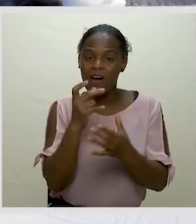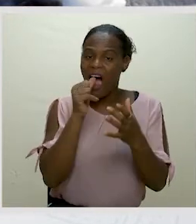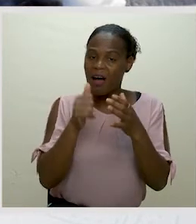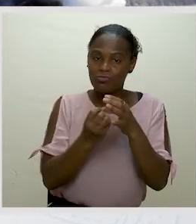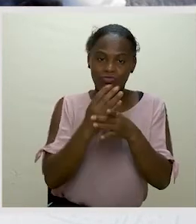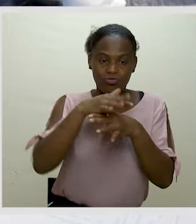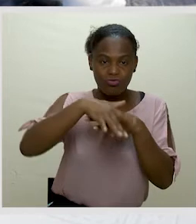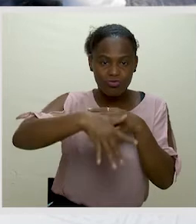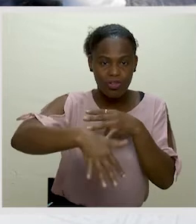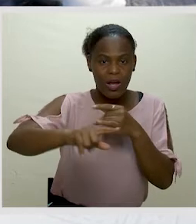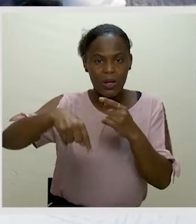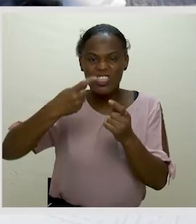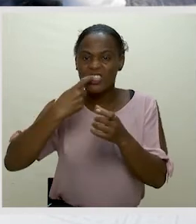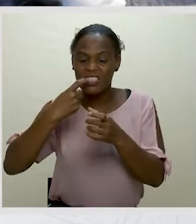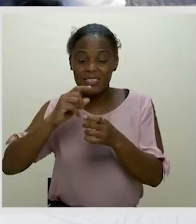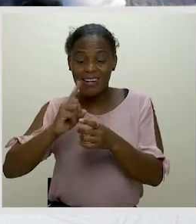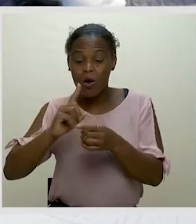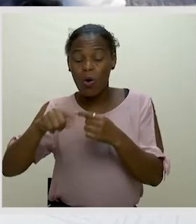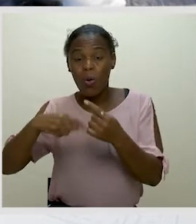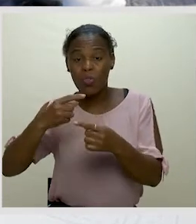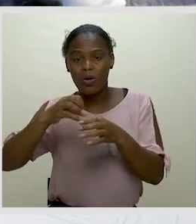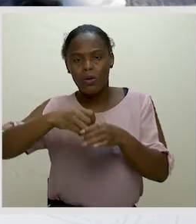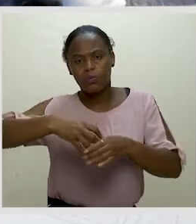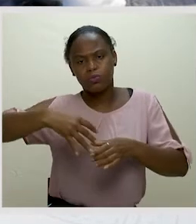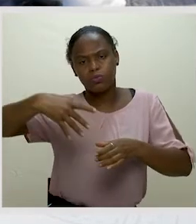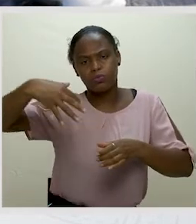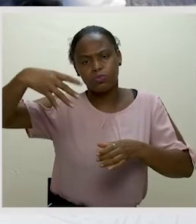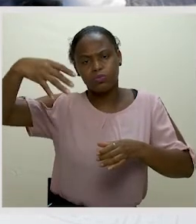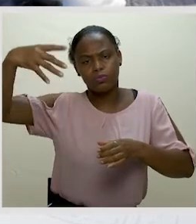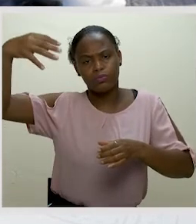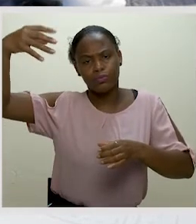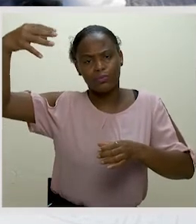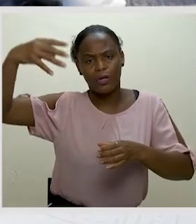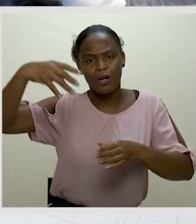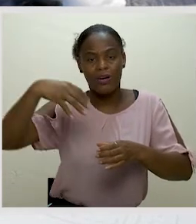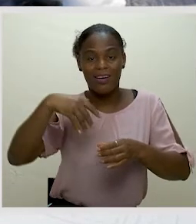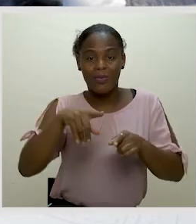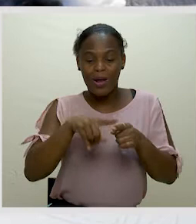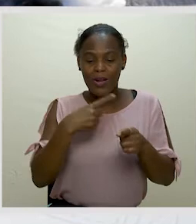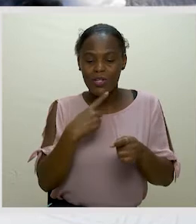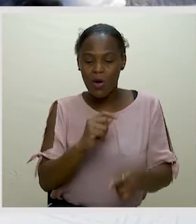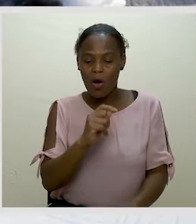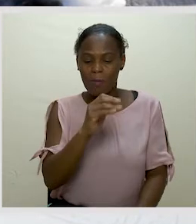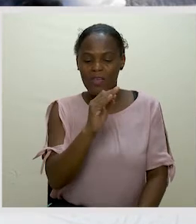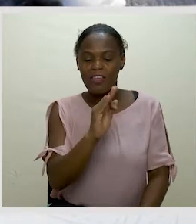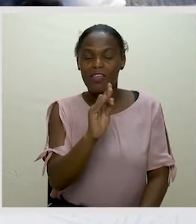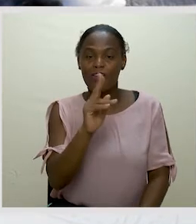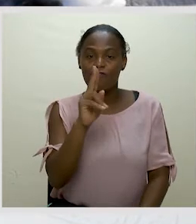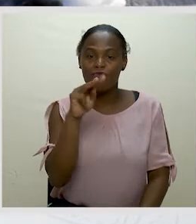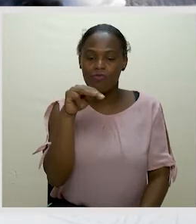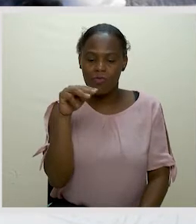Saem outros materiais, nomeadamente fumarolas, né? Parece que alguém está